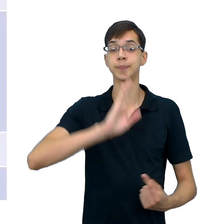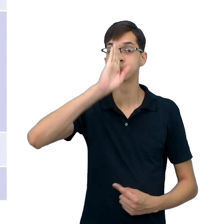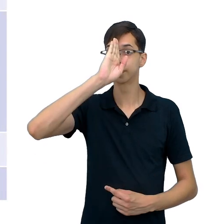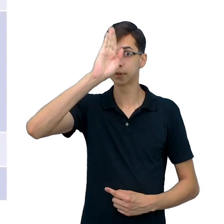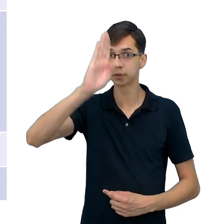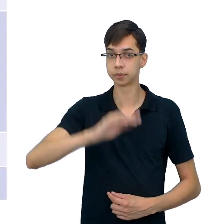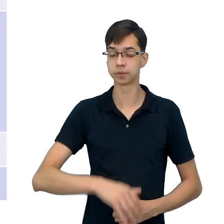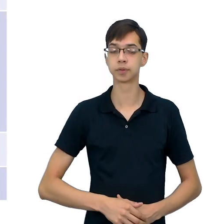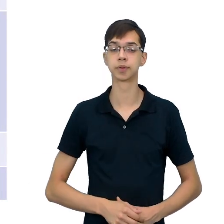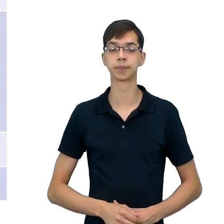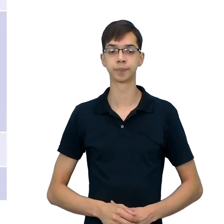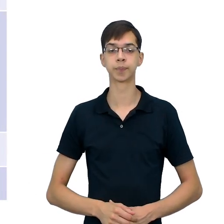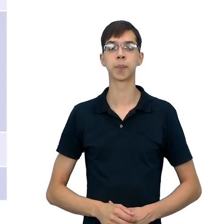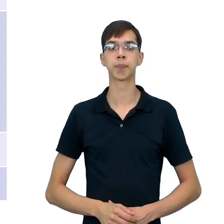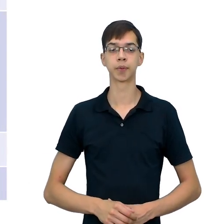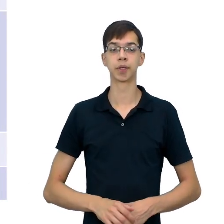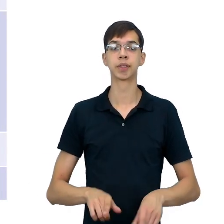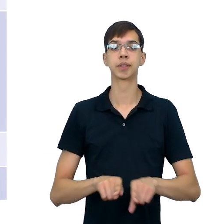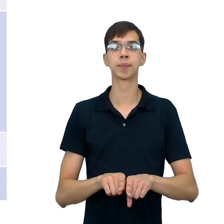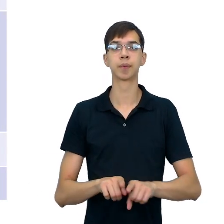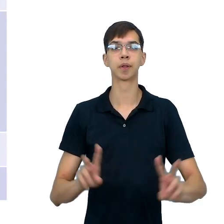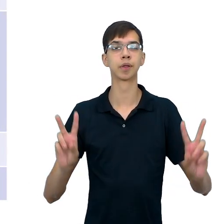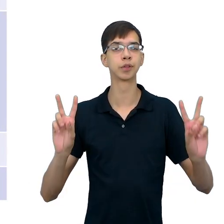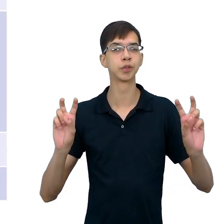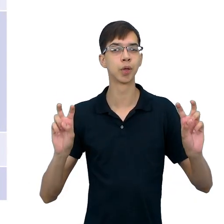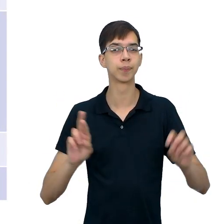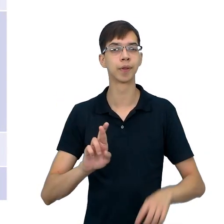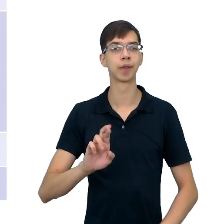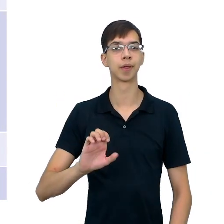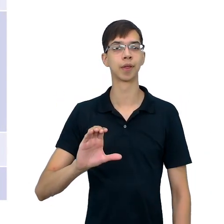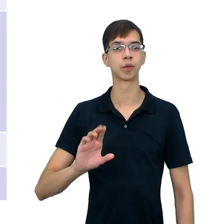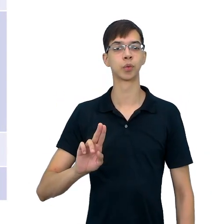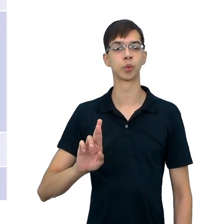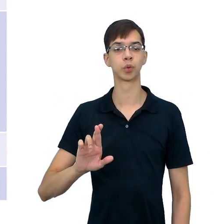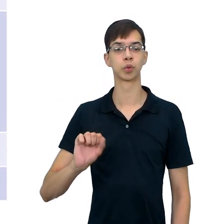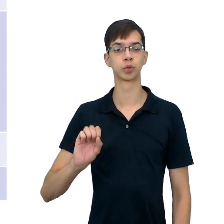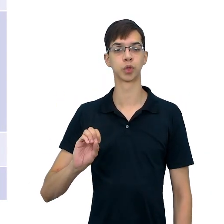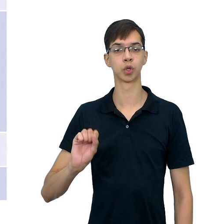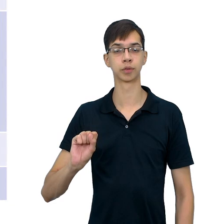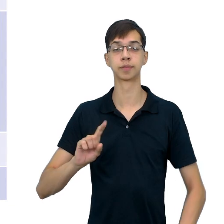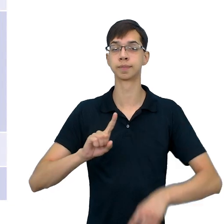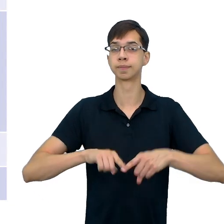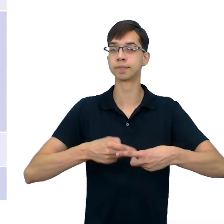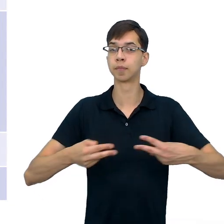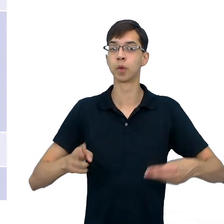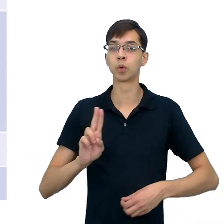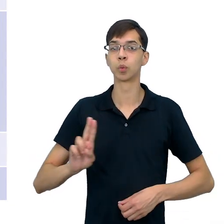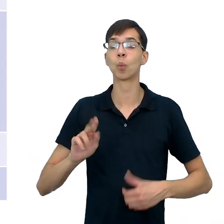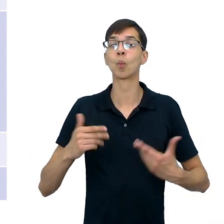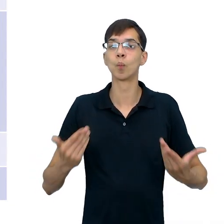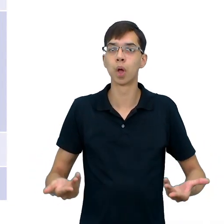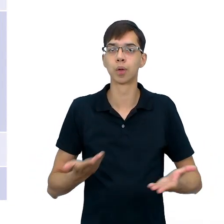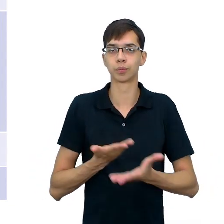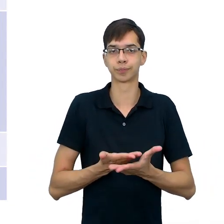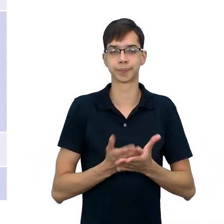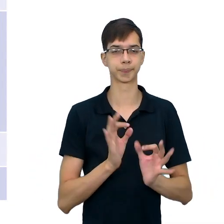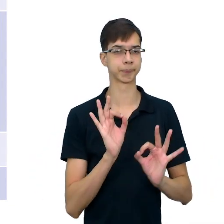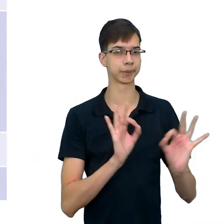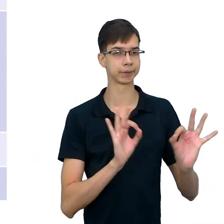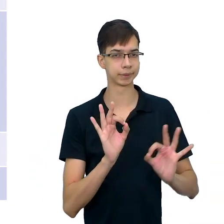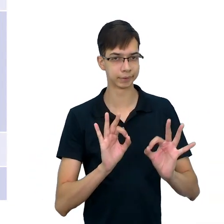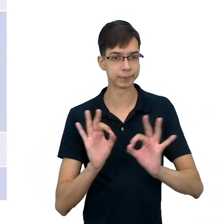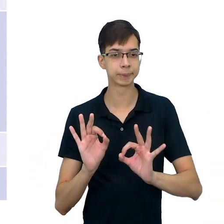também, né, destaca-se aqui os recursos utilizados aí no planejamento dessa aula, né, que